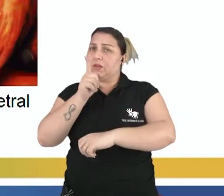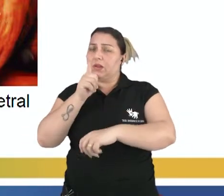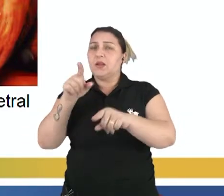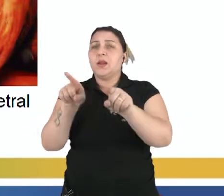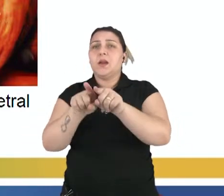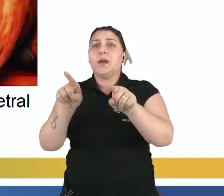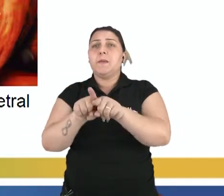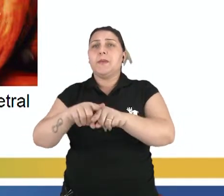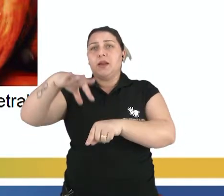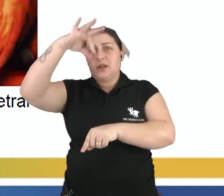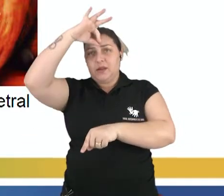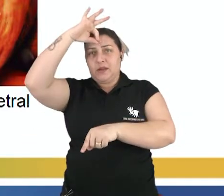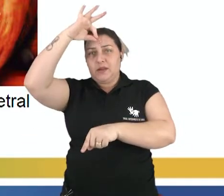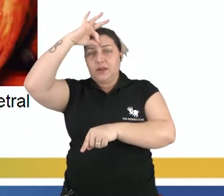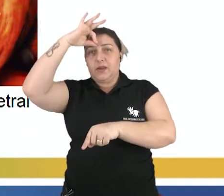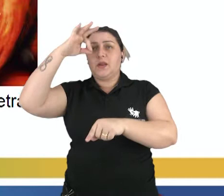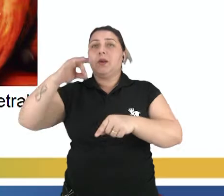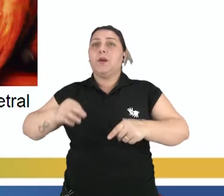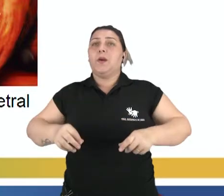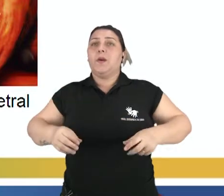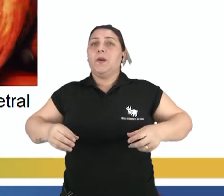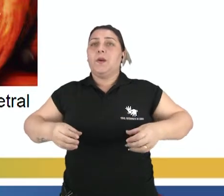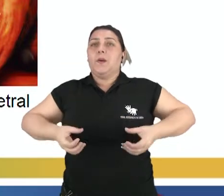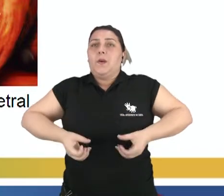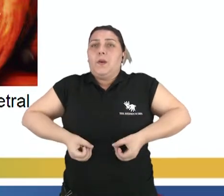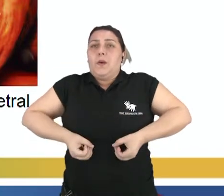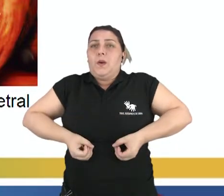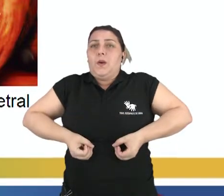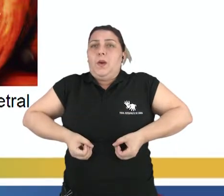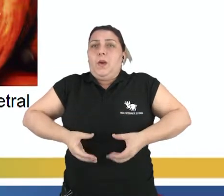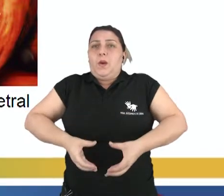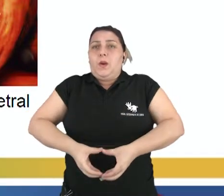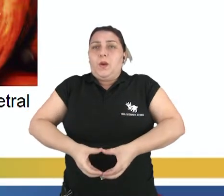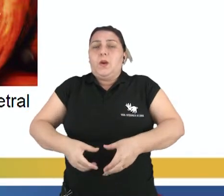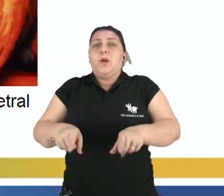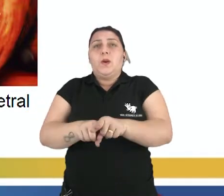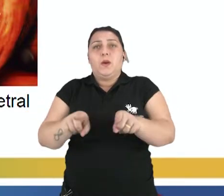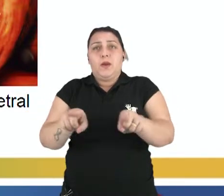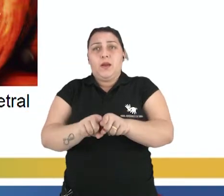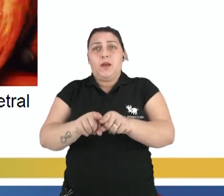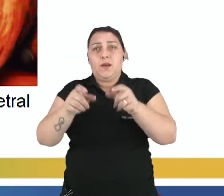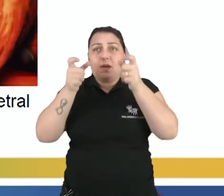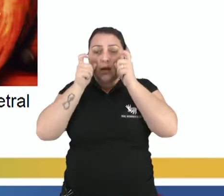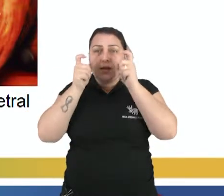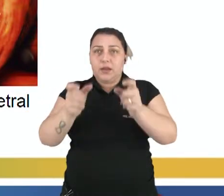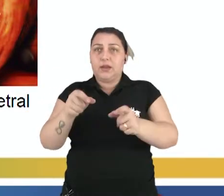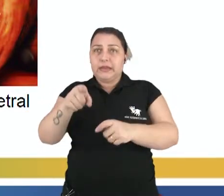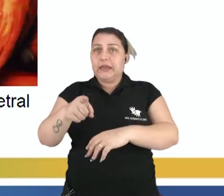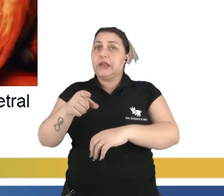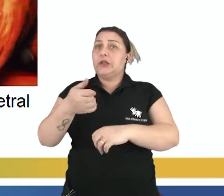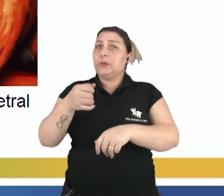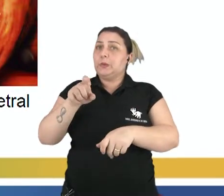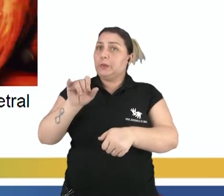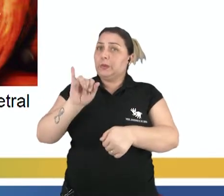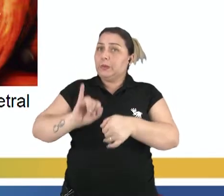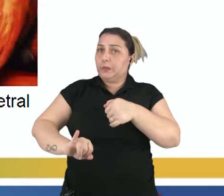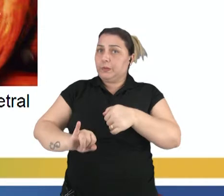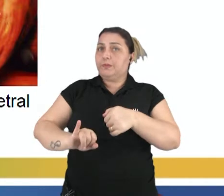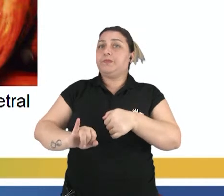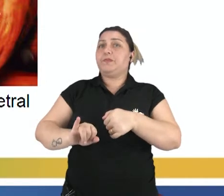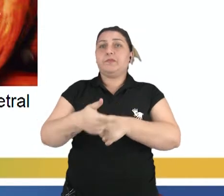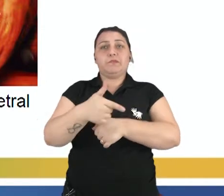corrimento vaginal, inflamação no colo do útero e úlceras na genitália. Então, fiquem atentos, Se você teve uma relação